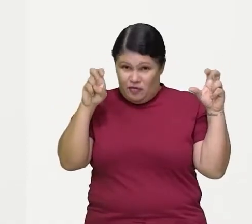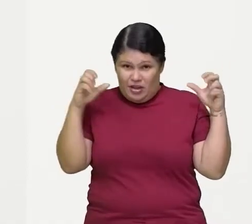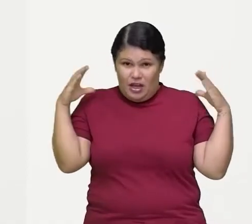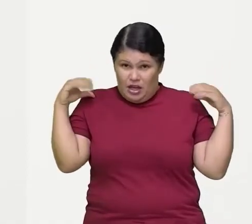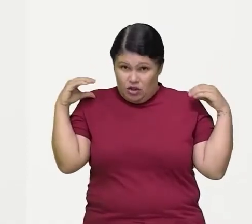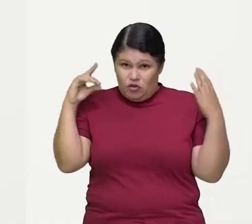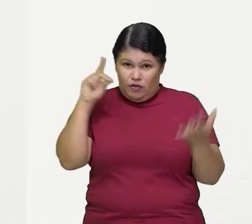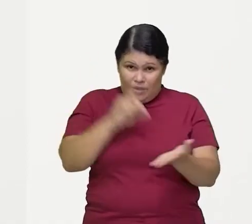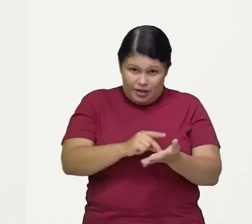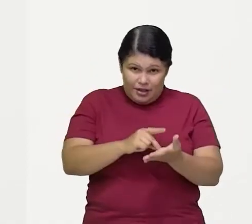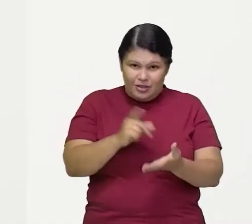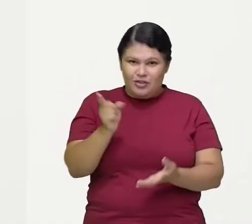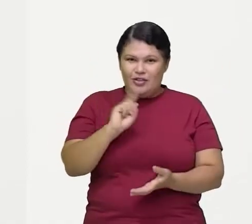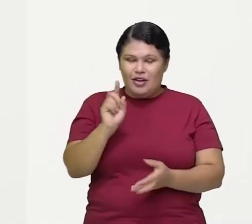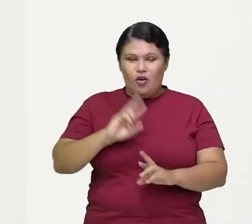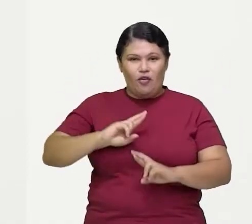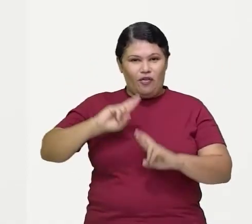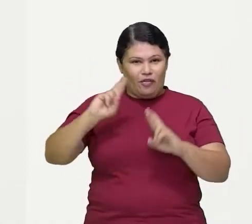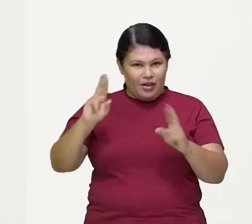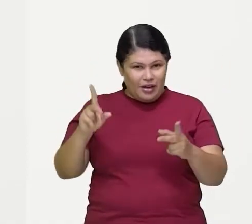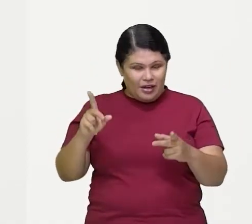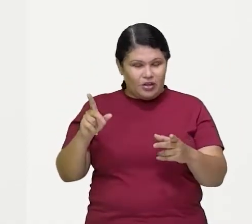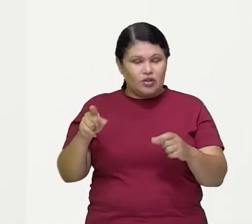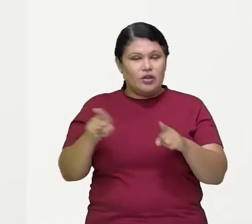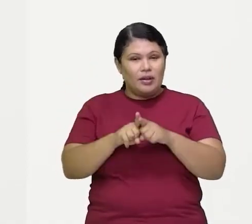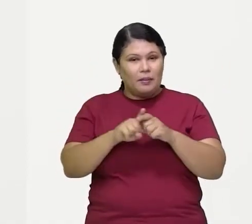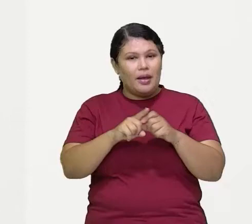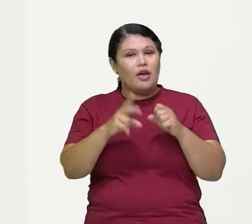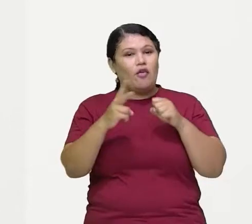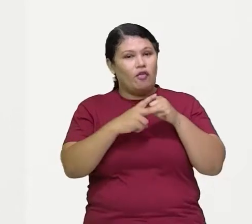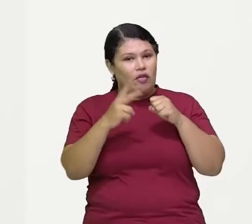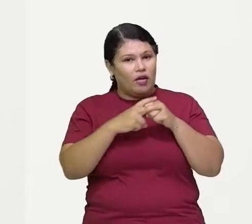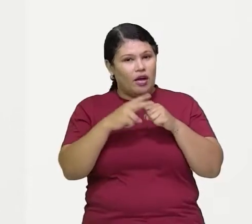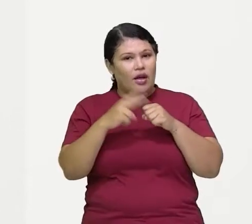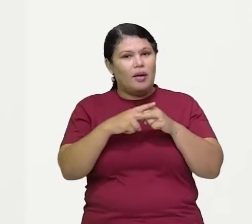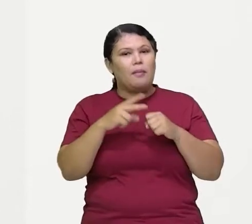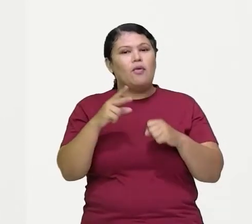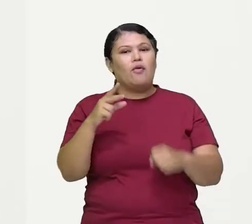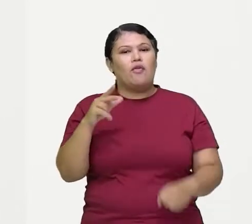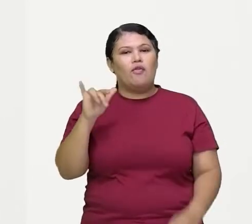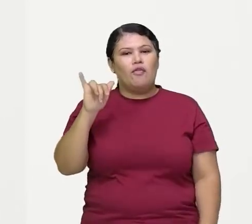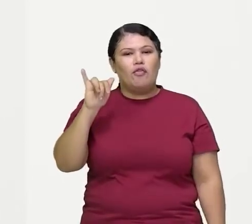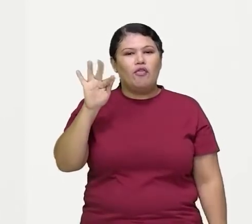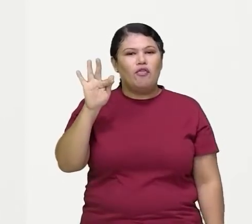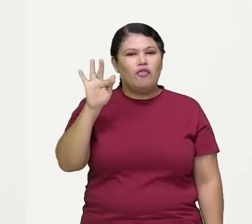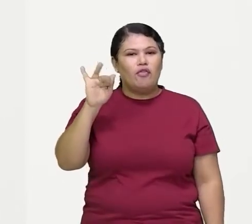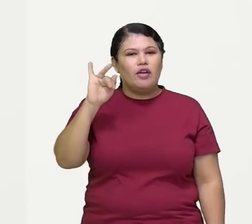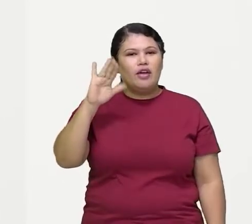anjinho, de fato e de direito. E aqui, ó, o verbo ficar vem adquirindo vários significados.